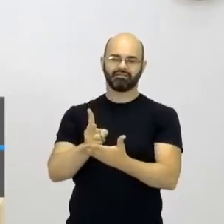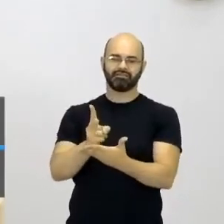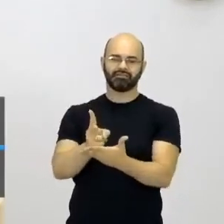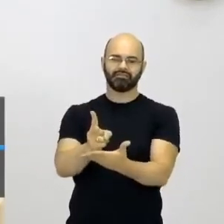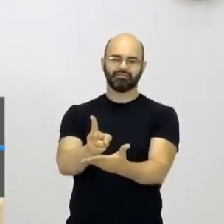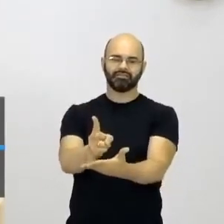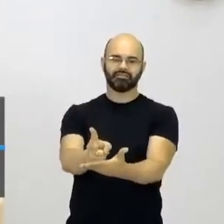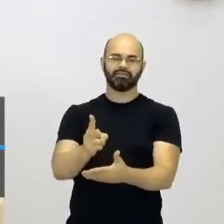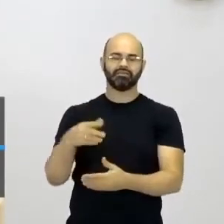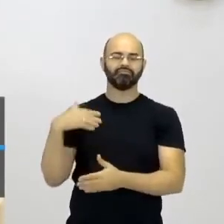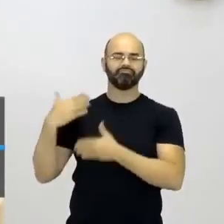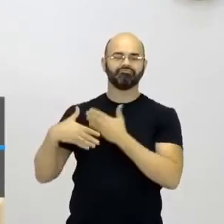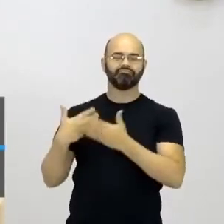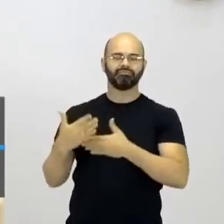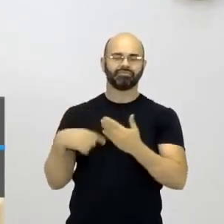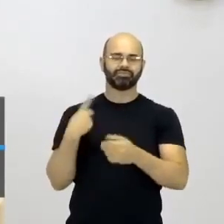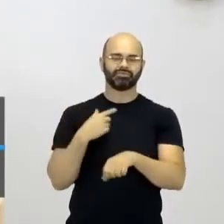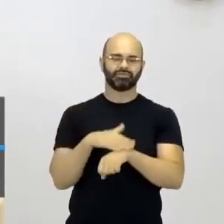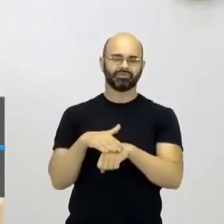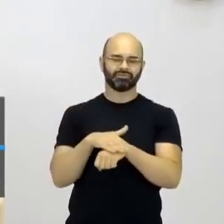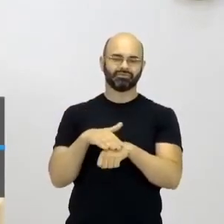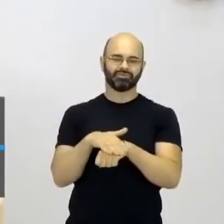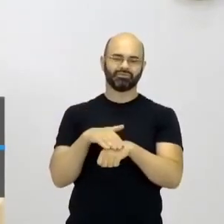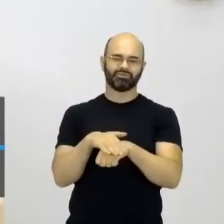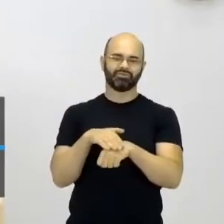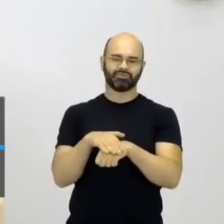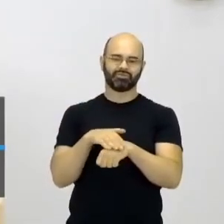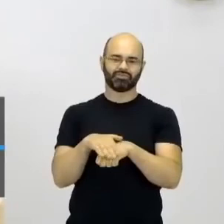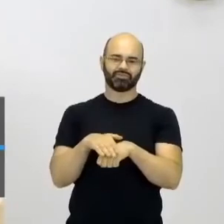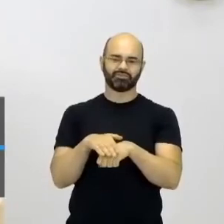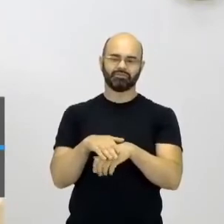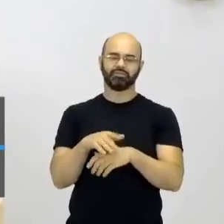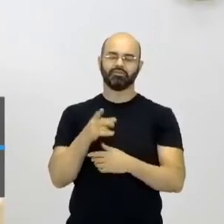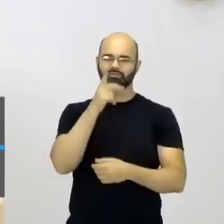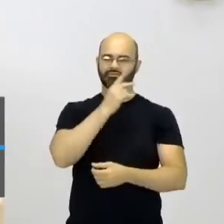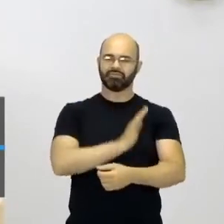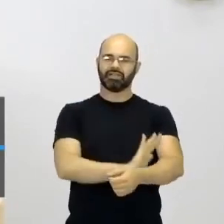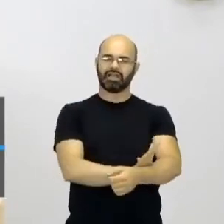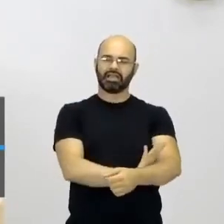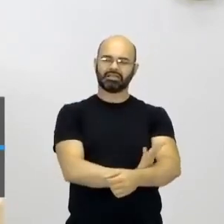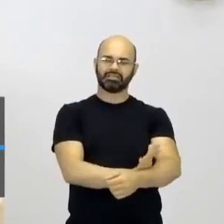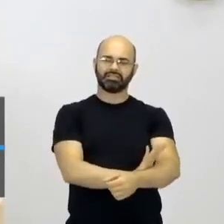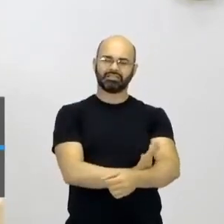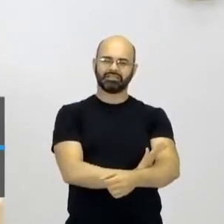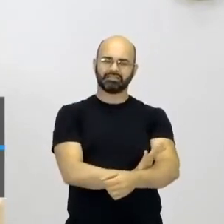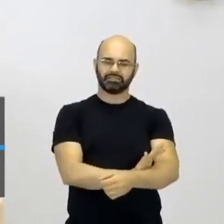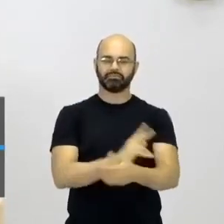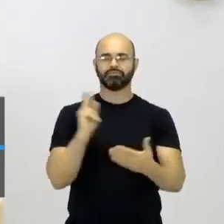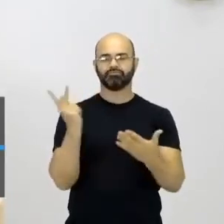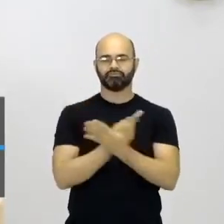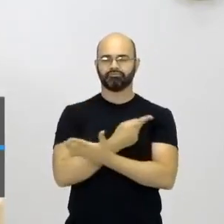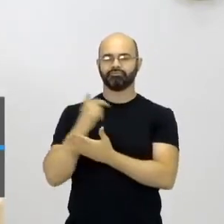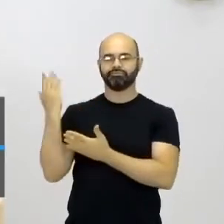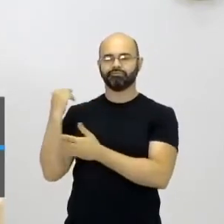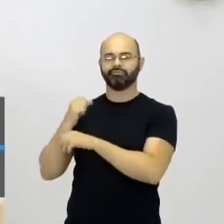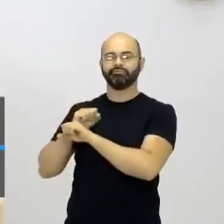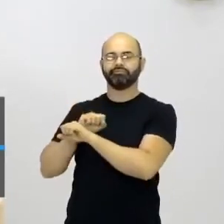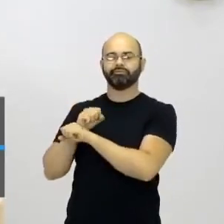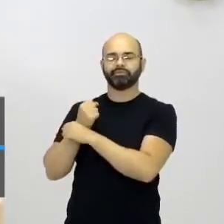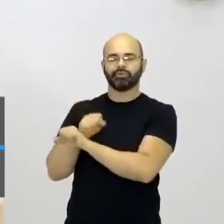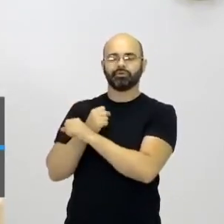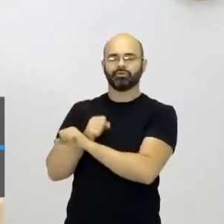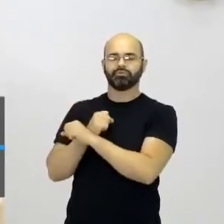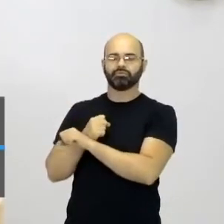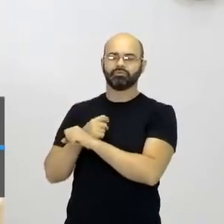desses desdobramentos, né, que nós falamos aqui, é o racismo como consequência da escravidão. É por isso que a gente